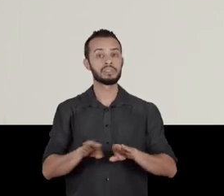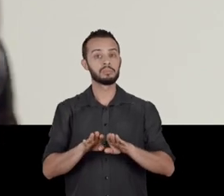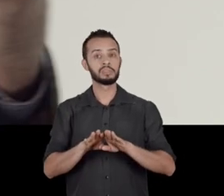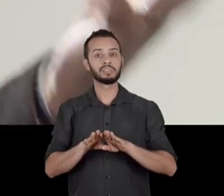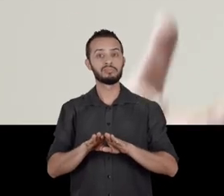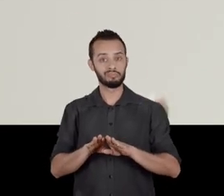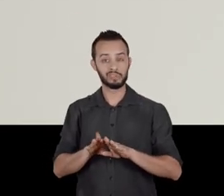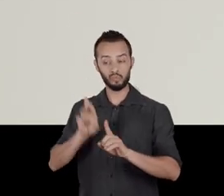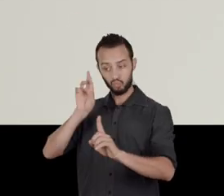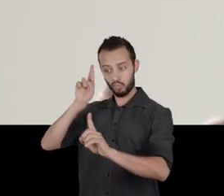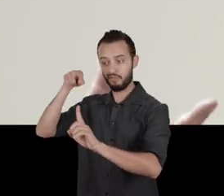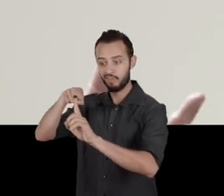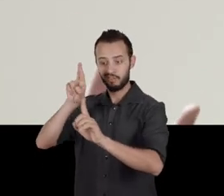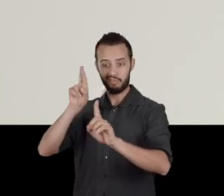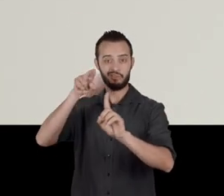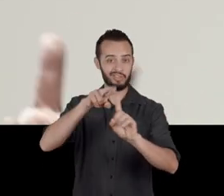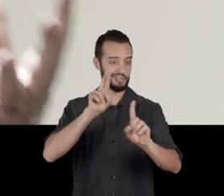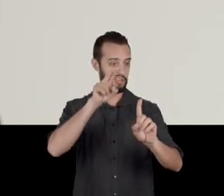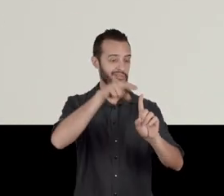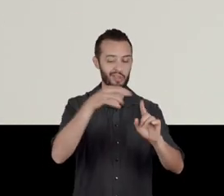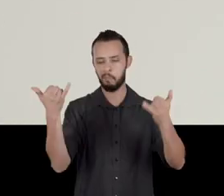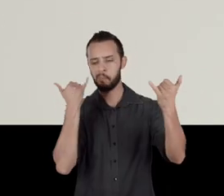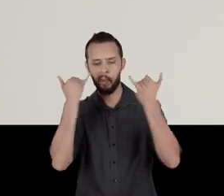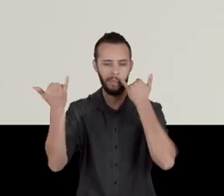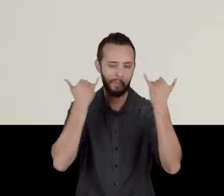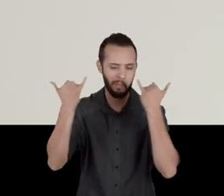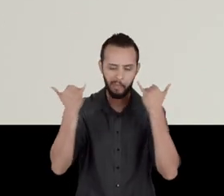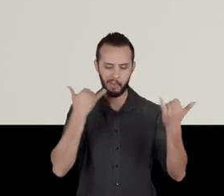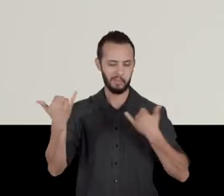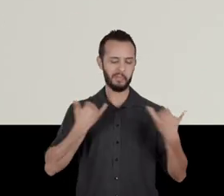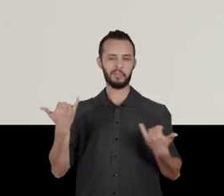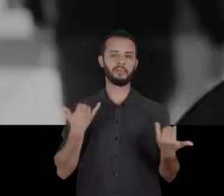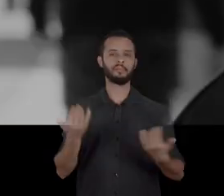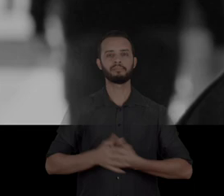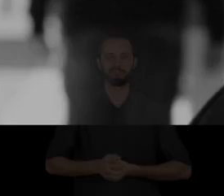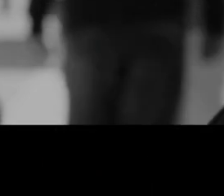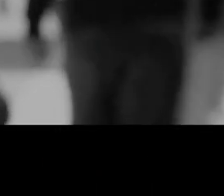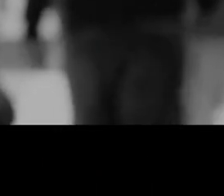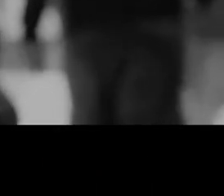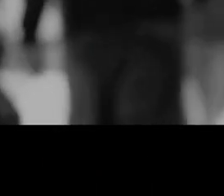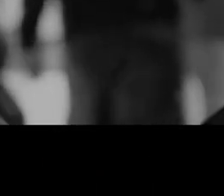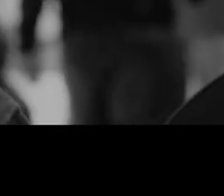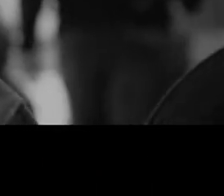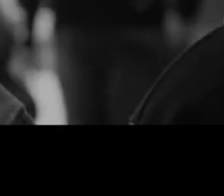e com todas essas referências que ele recebe de fora, de alguma maneira.